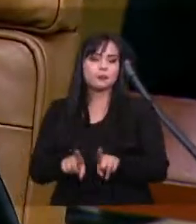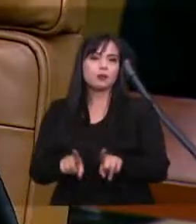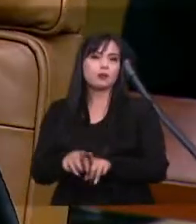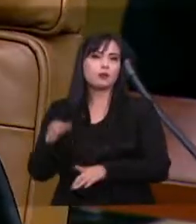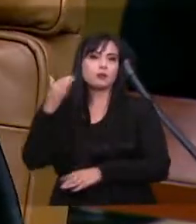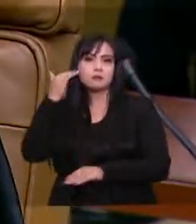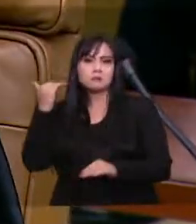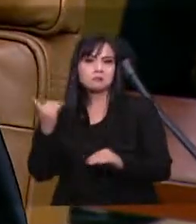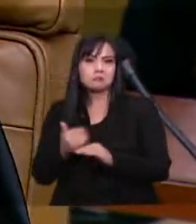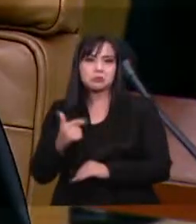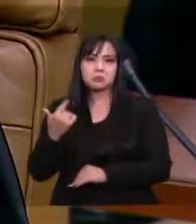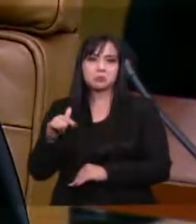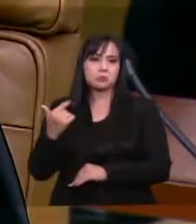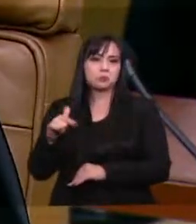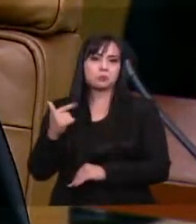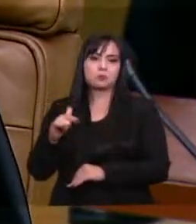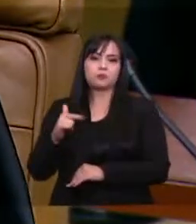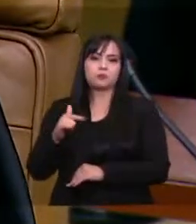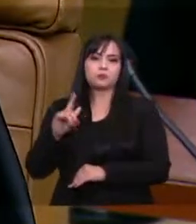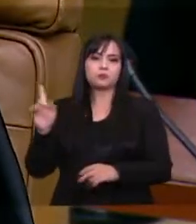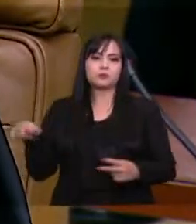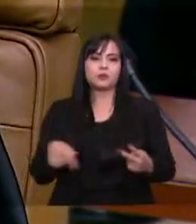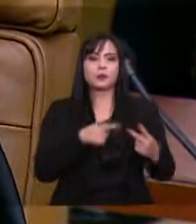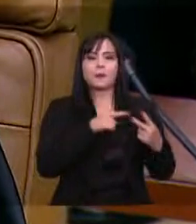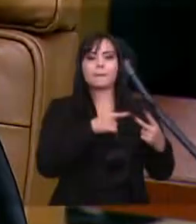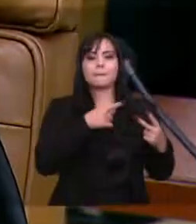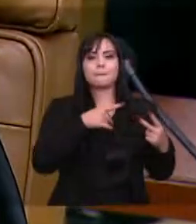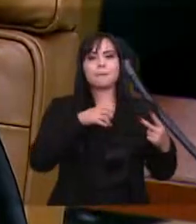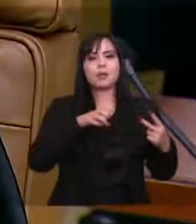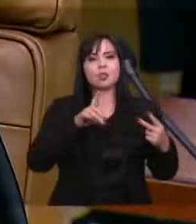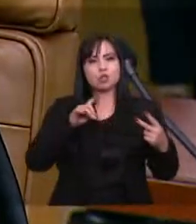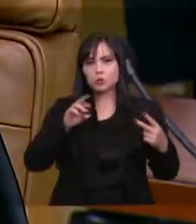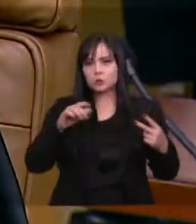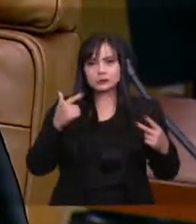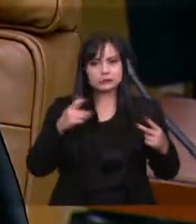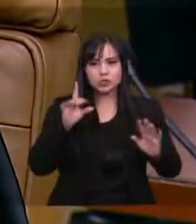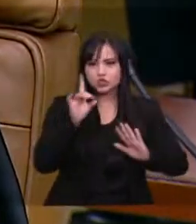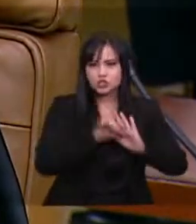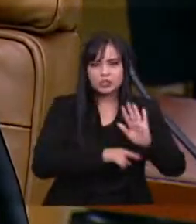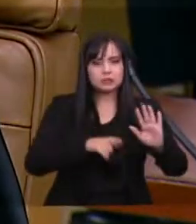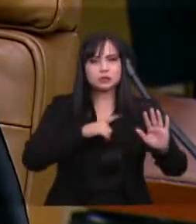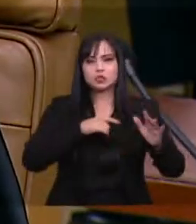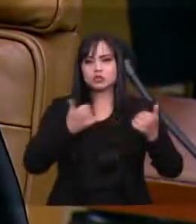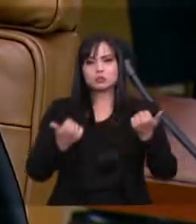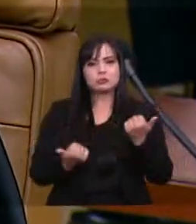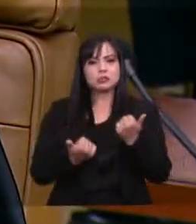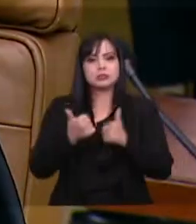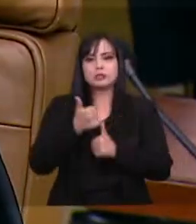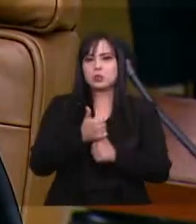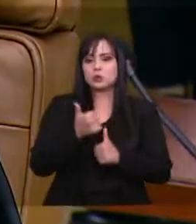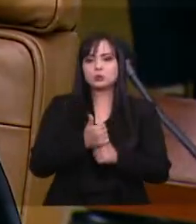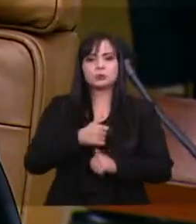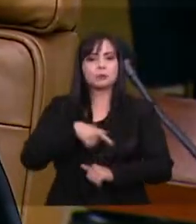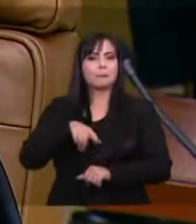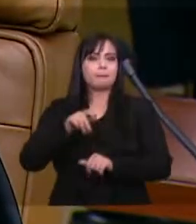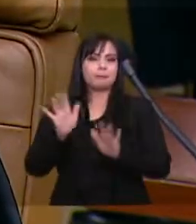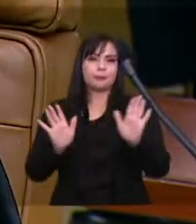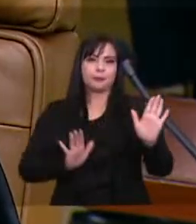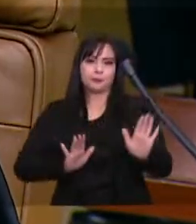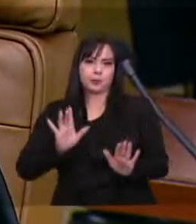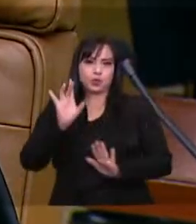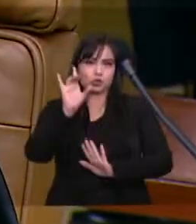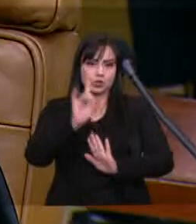entendo não ter o correio Pedro Paulo direito a substituição da pena privativa de liberdade por